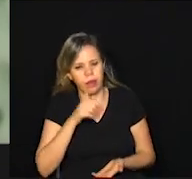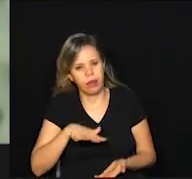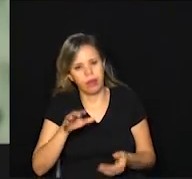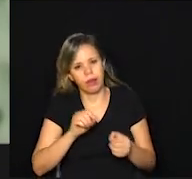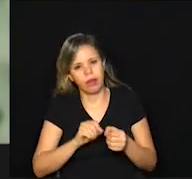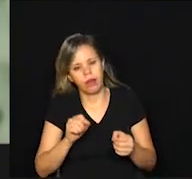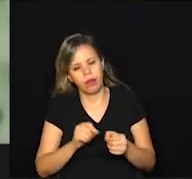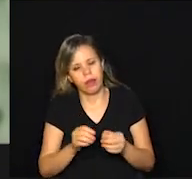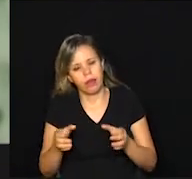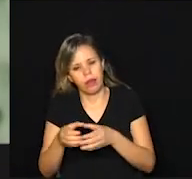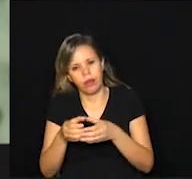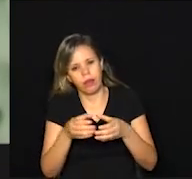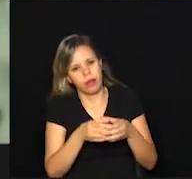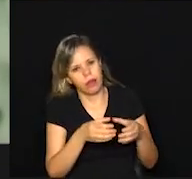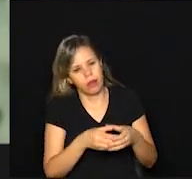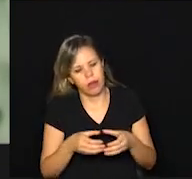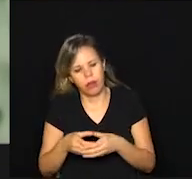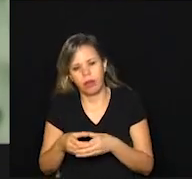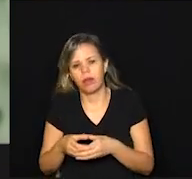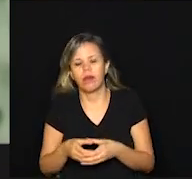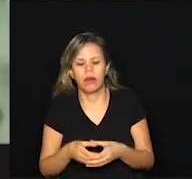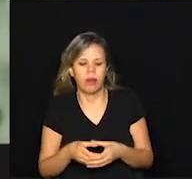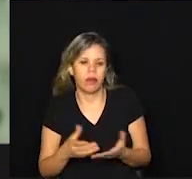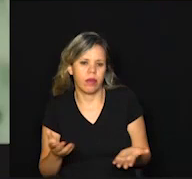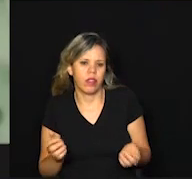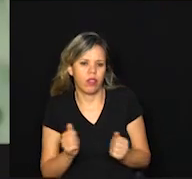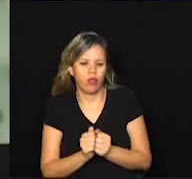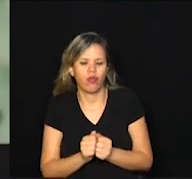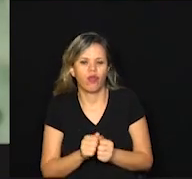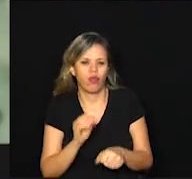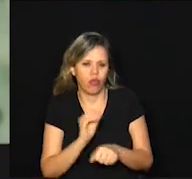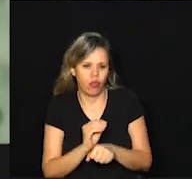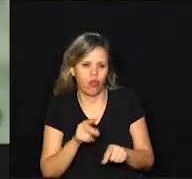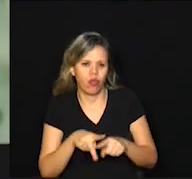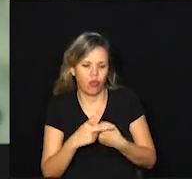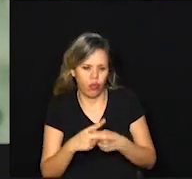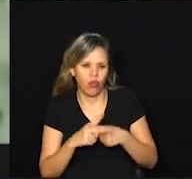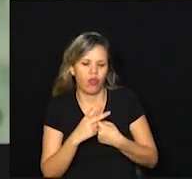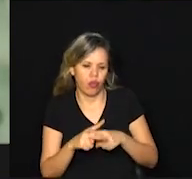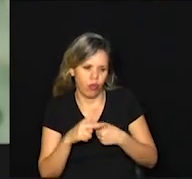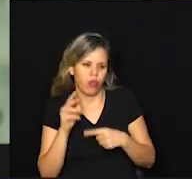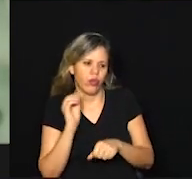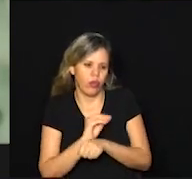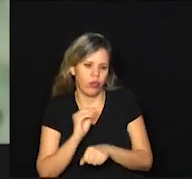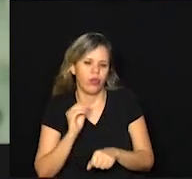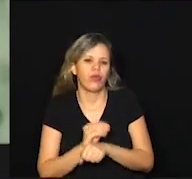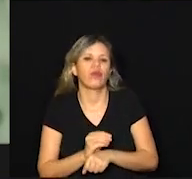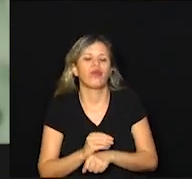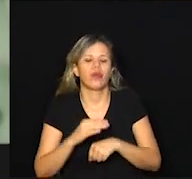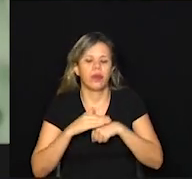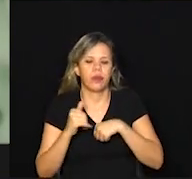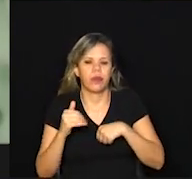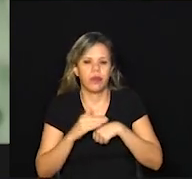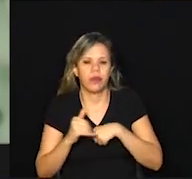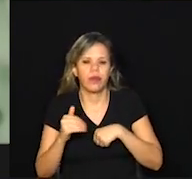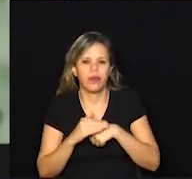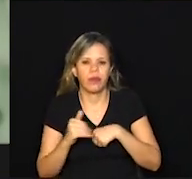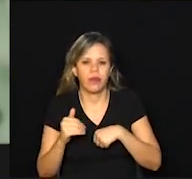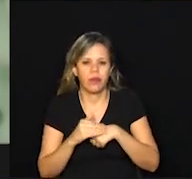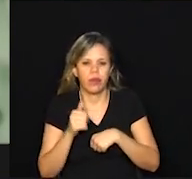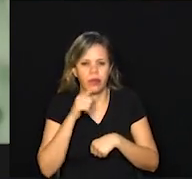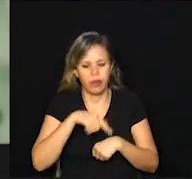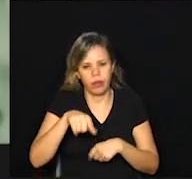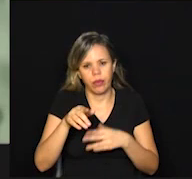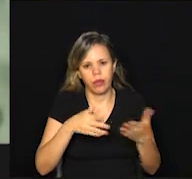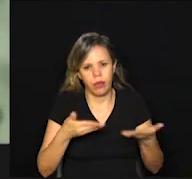fazem que a comunidade jongo dito Ribeiro faz na manutenção e no Cuidado no extremo carinho com